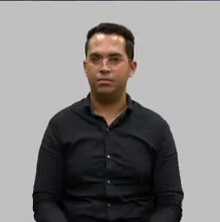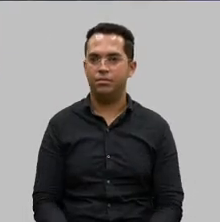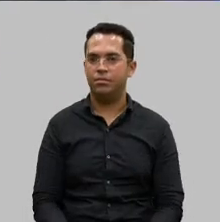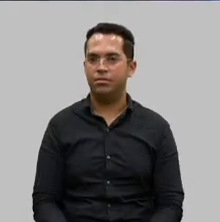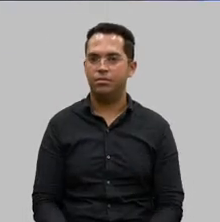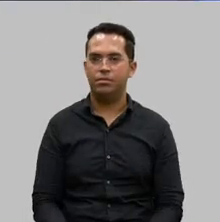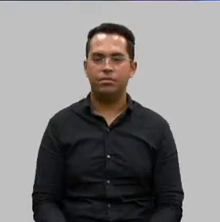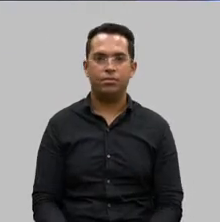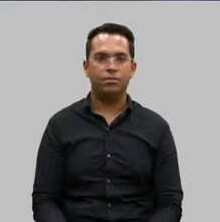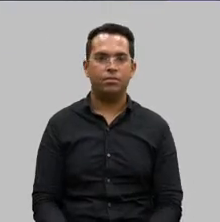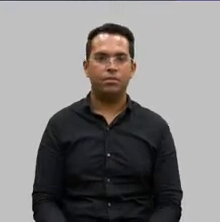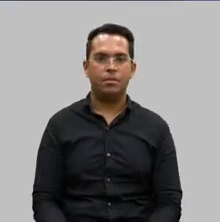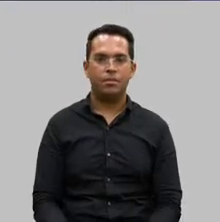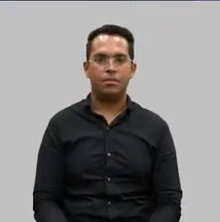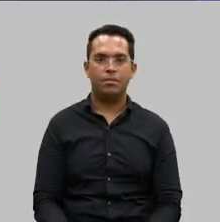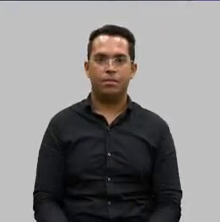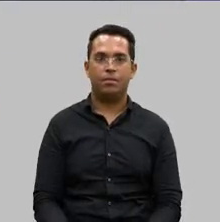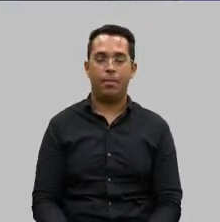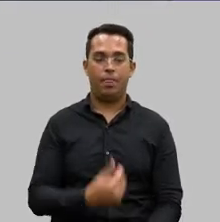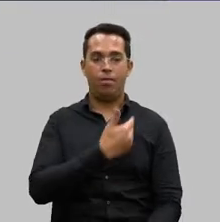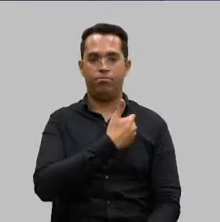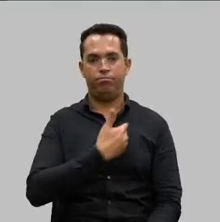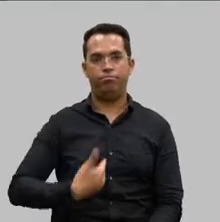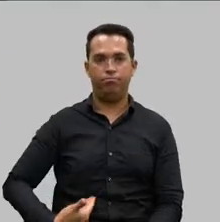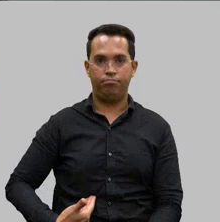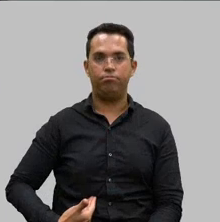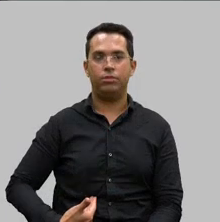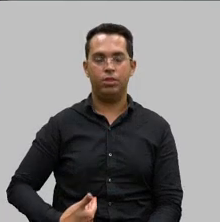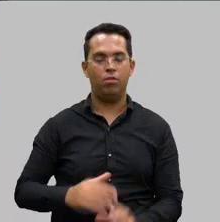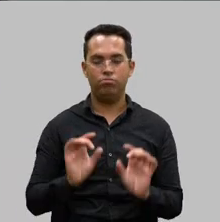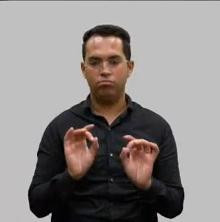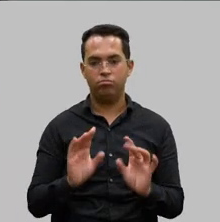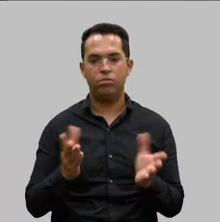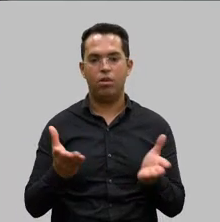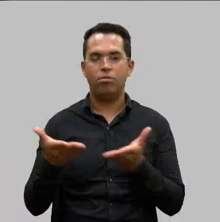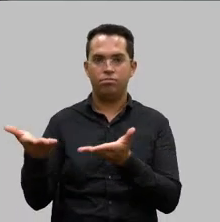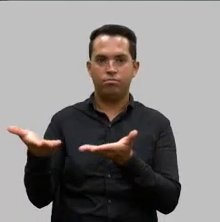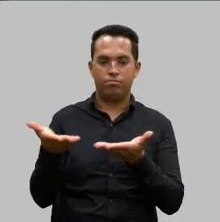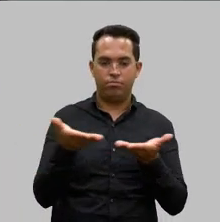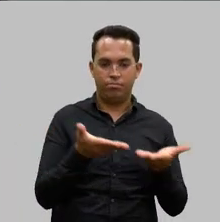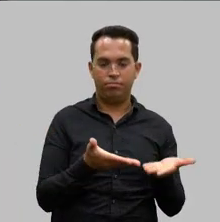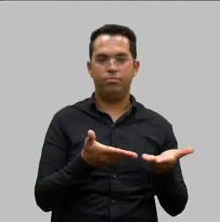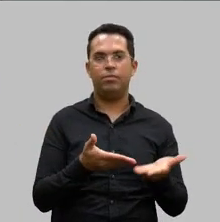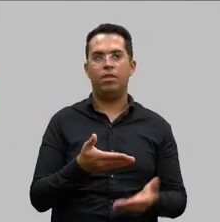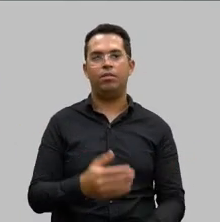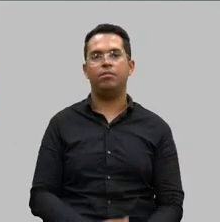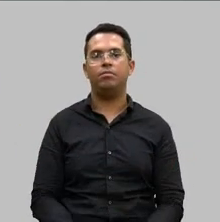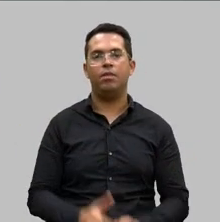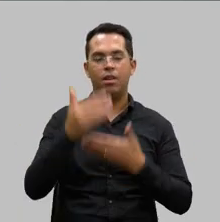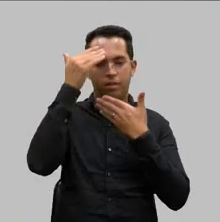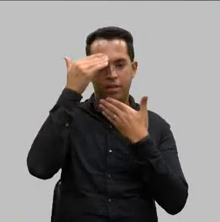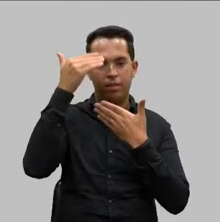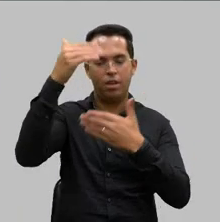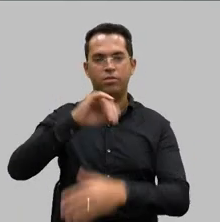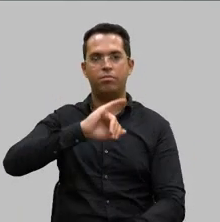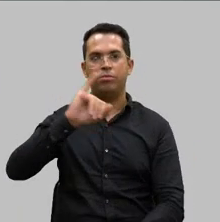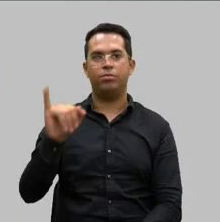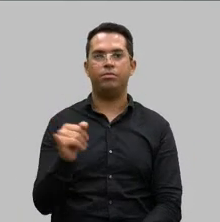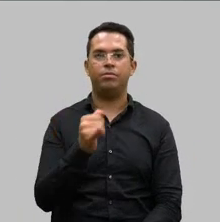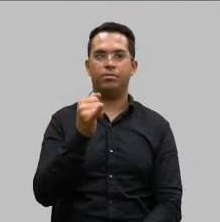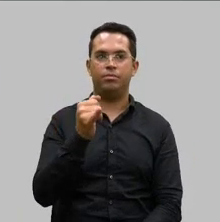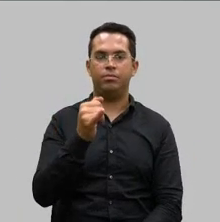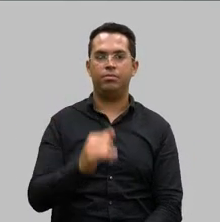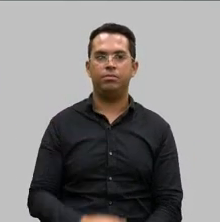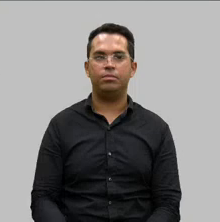das nossas instituições senhor presidente é isso devolvo a presidência devolvo a palavra e agradeço a oportunidade das considerações